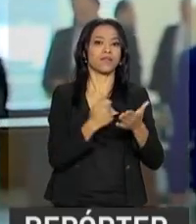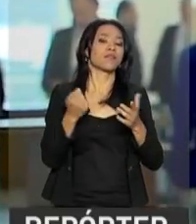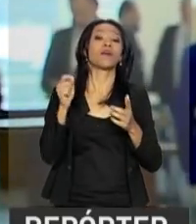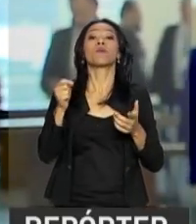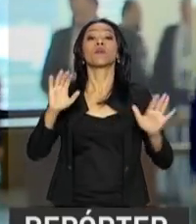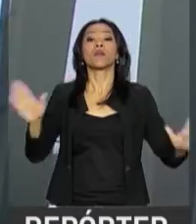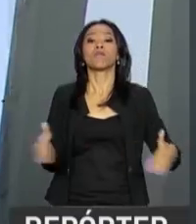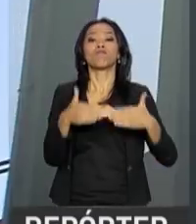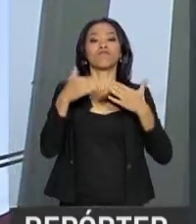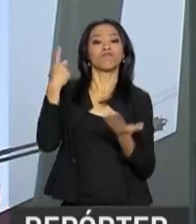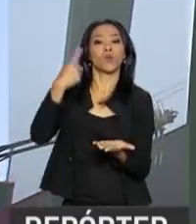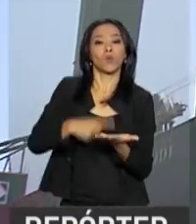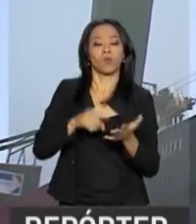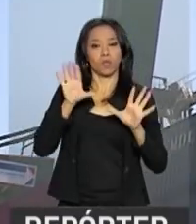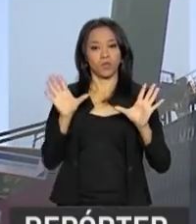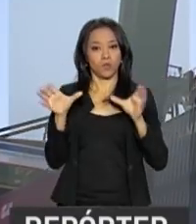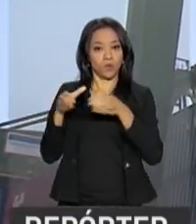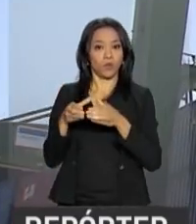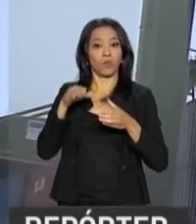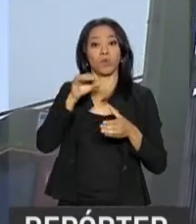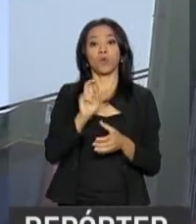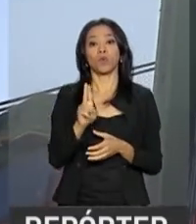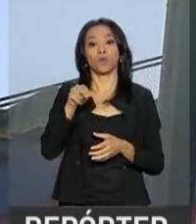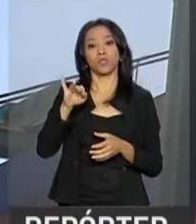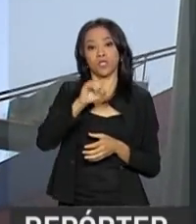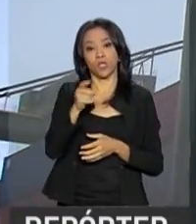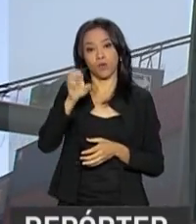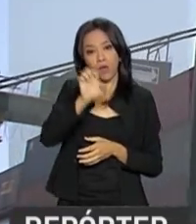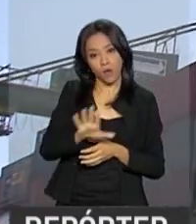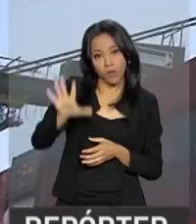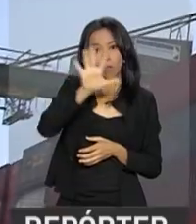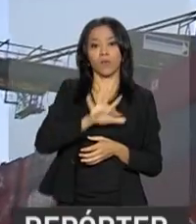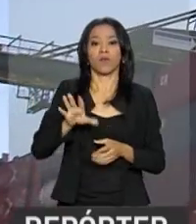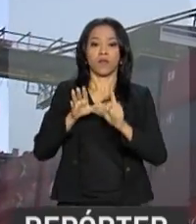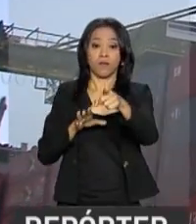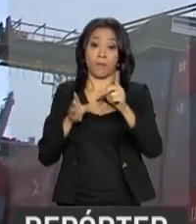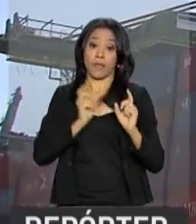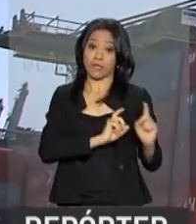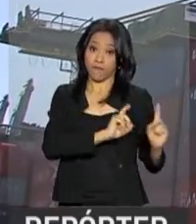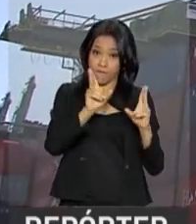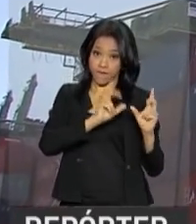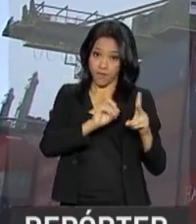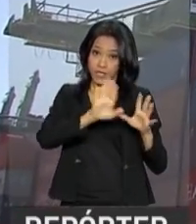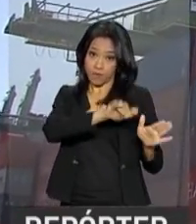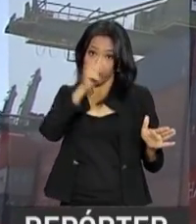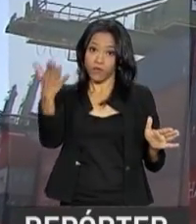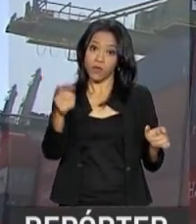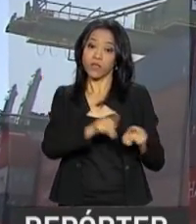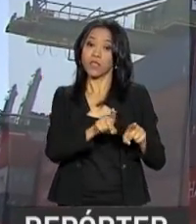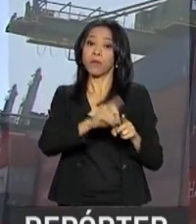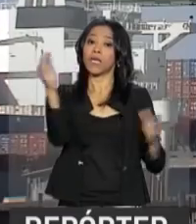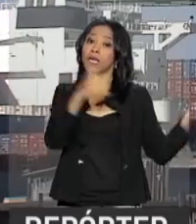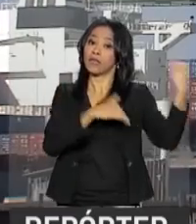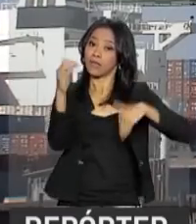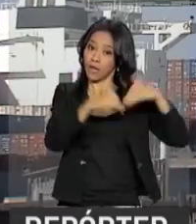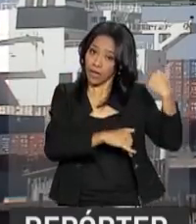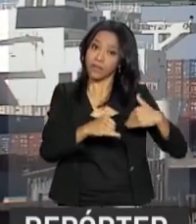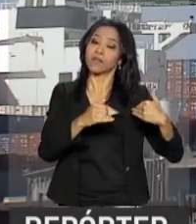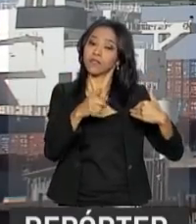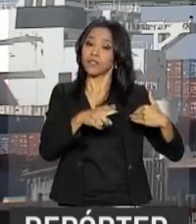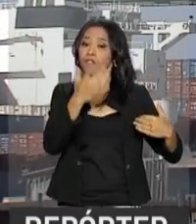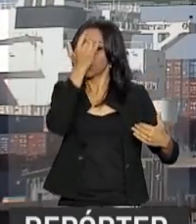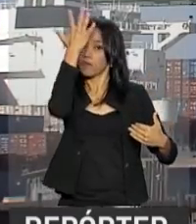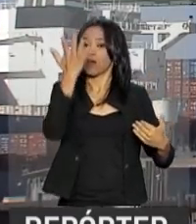européia a simplificação de normas e processos para exportação e importação também facilitou investimentos com a